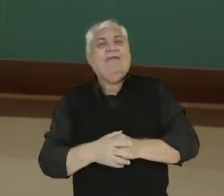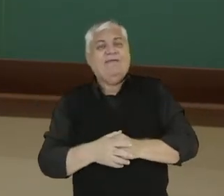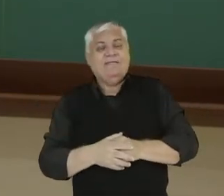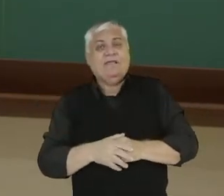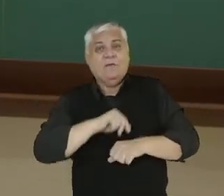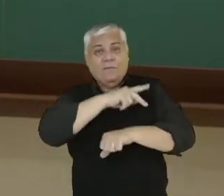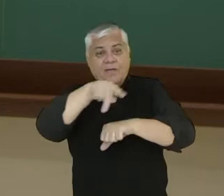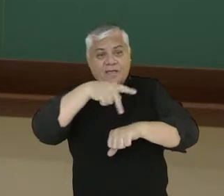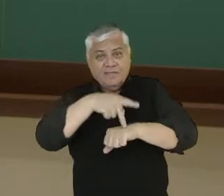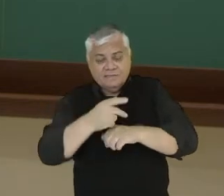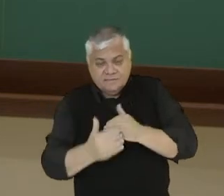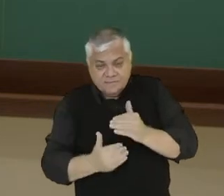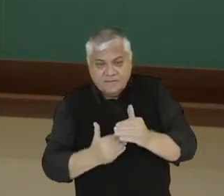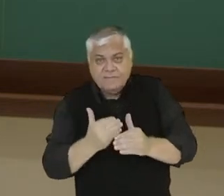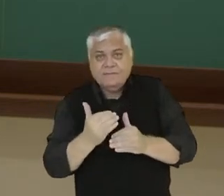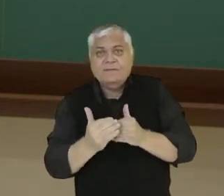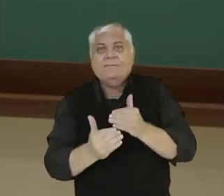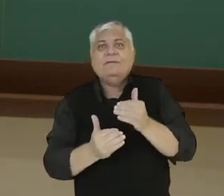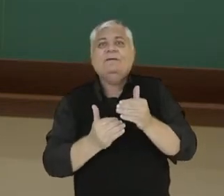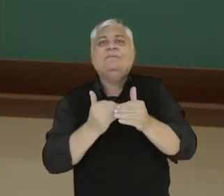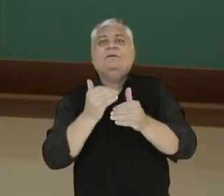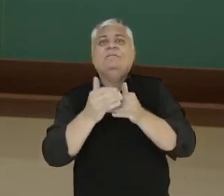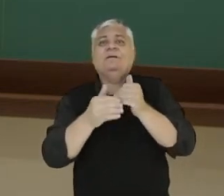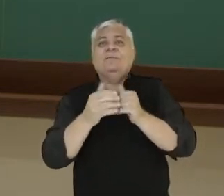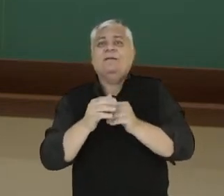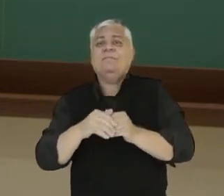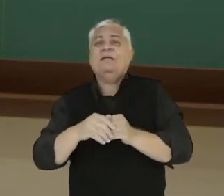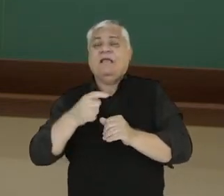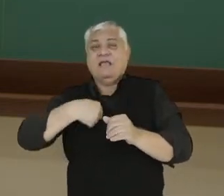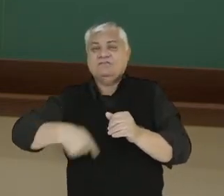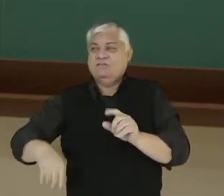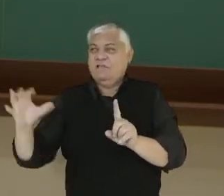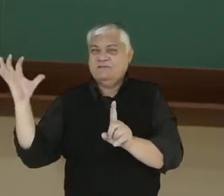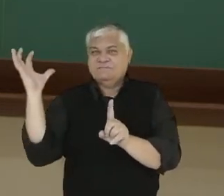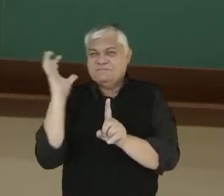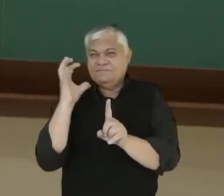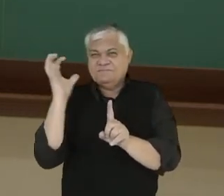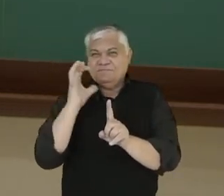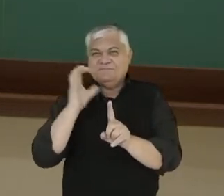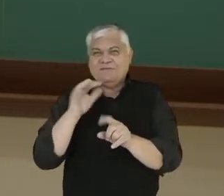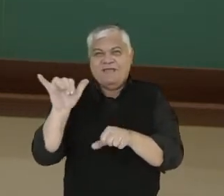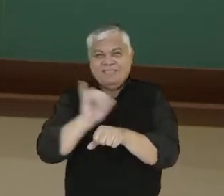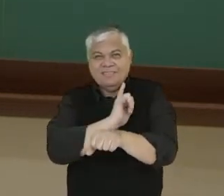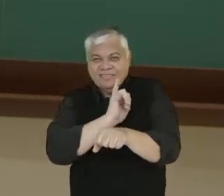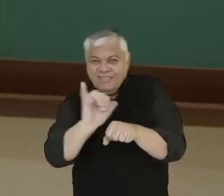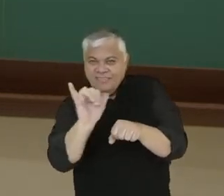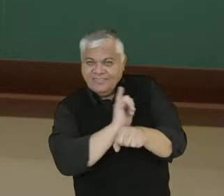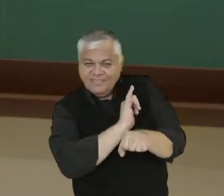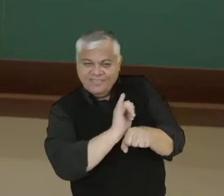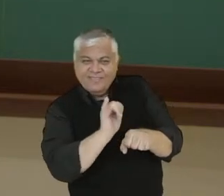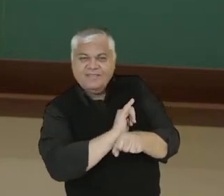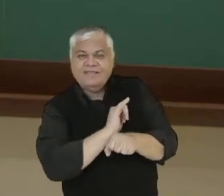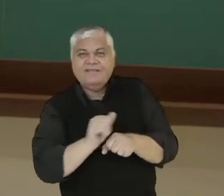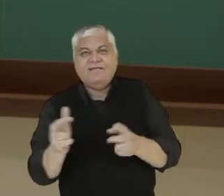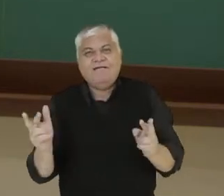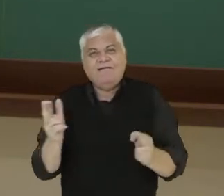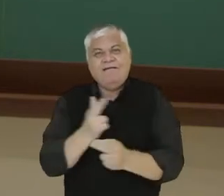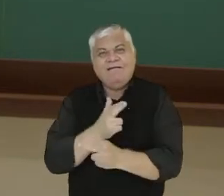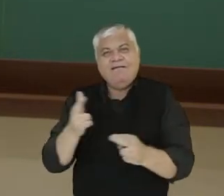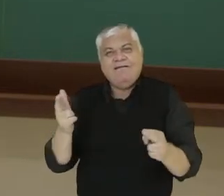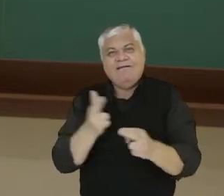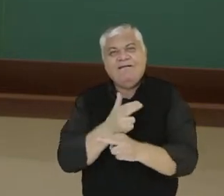estão em desenvolvimento, e aí ela desenvolve estratégias e política externa para se